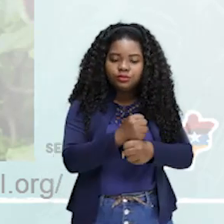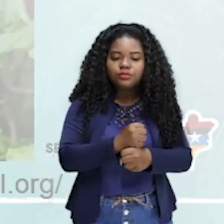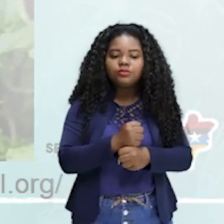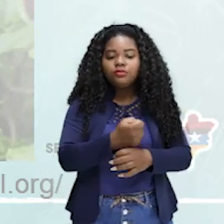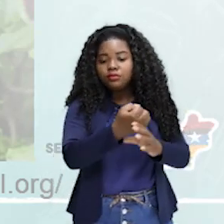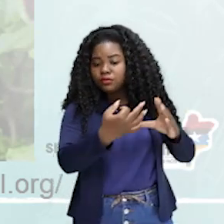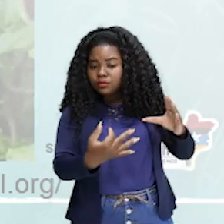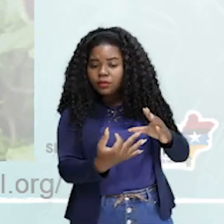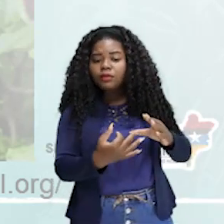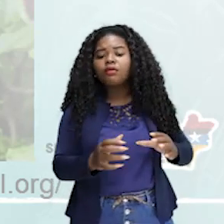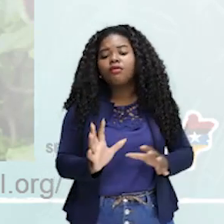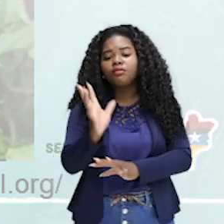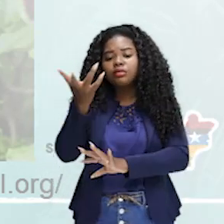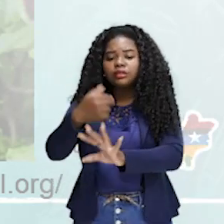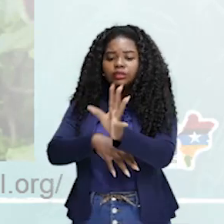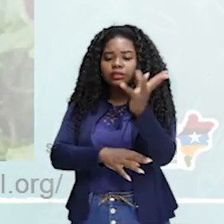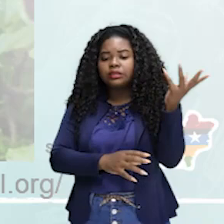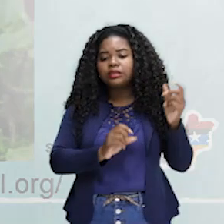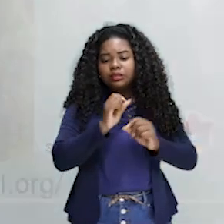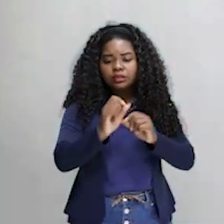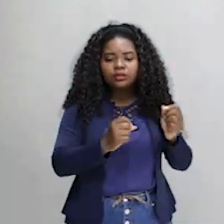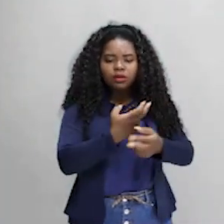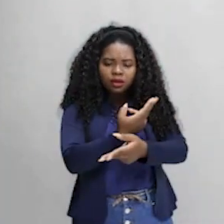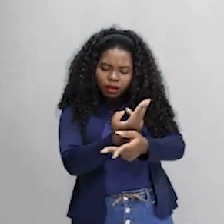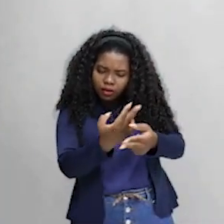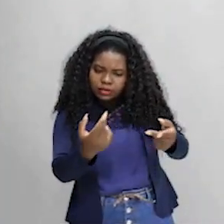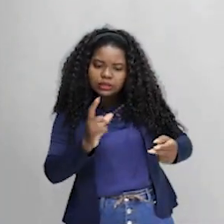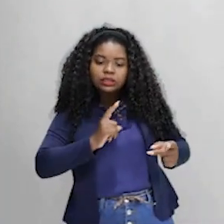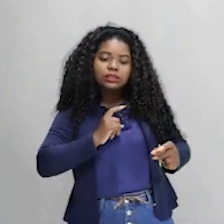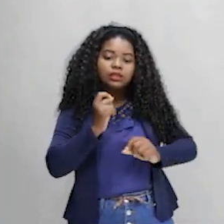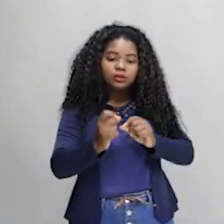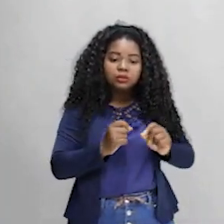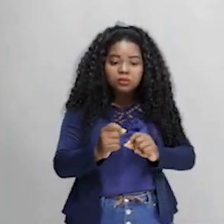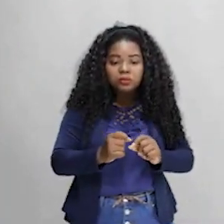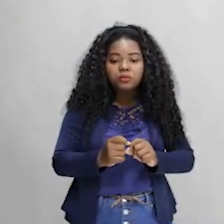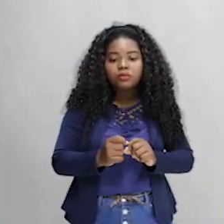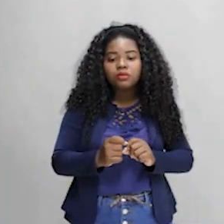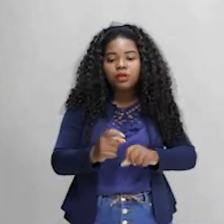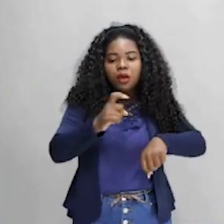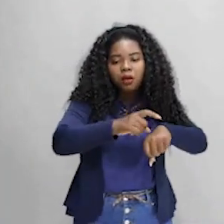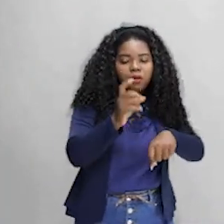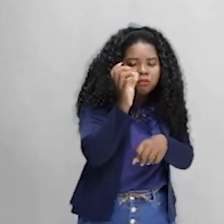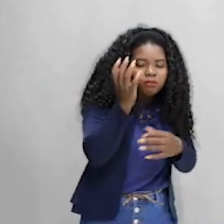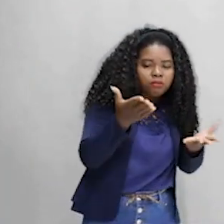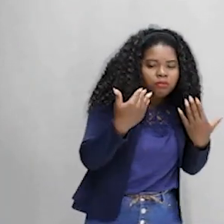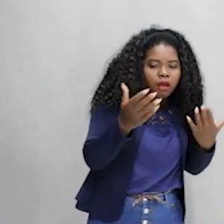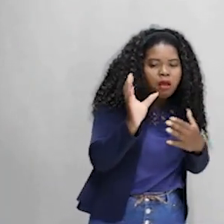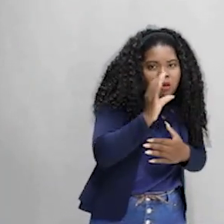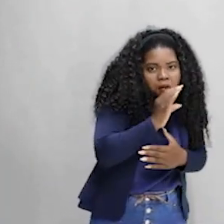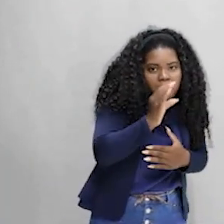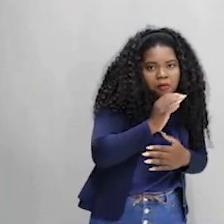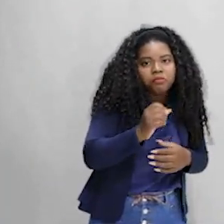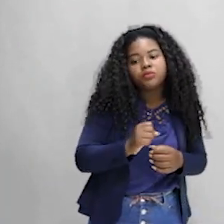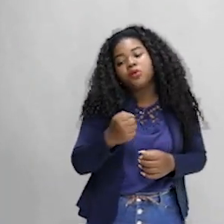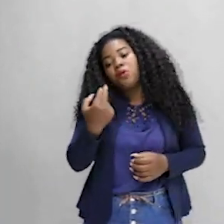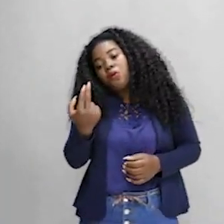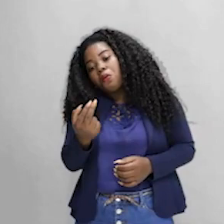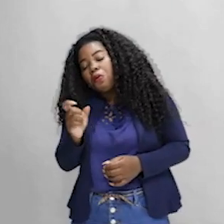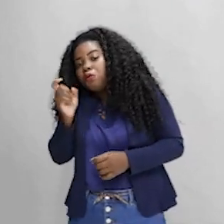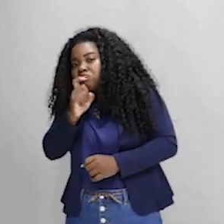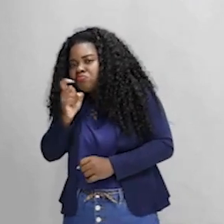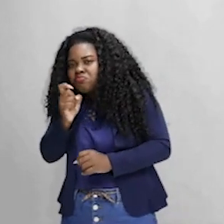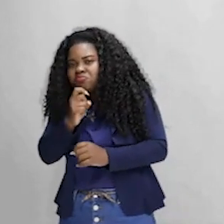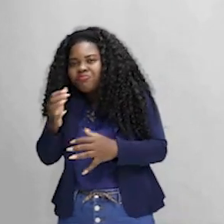grande biodiversidade, porque tu vai ter períodos mais quentes, tu vai ter períodos de extremo frio e tu vai ter os períodos, né, de